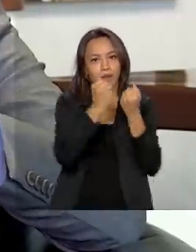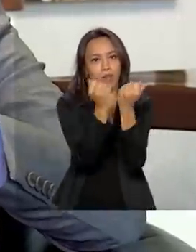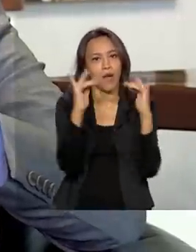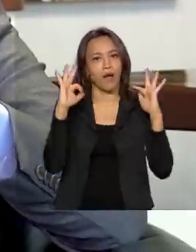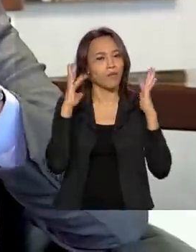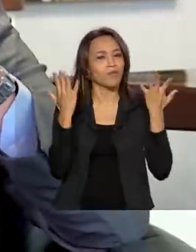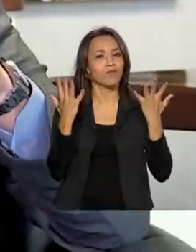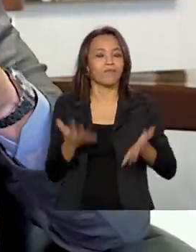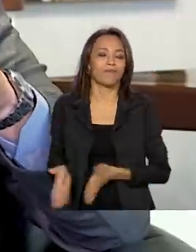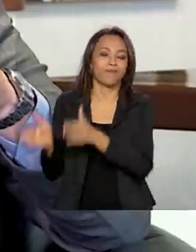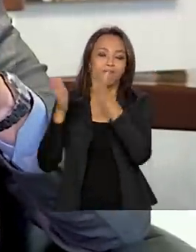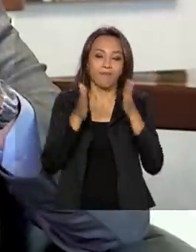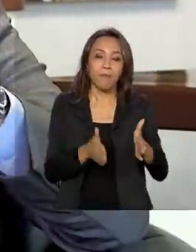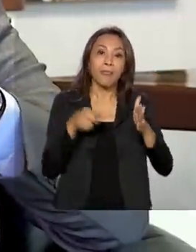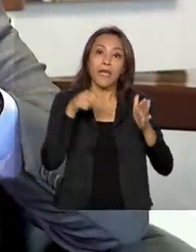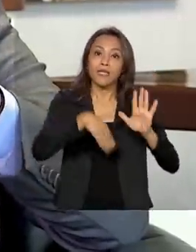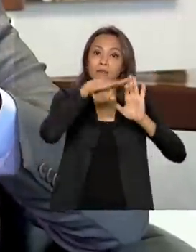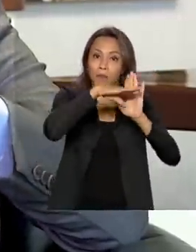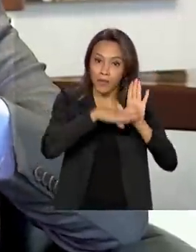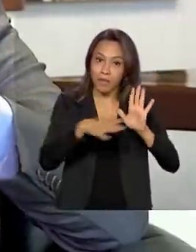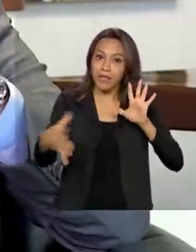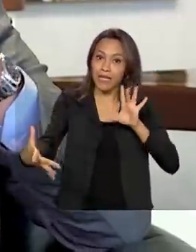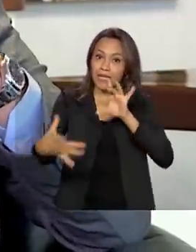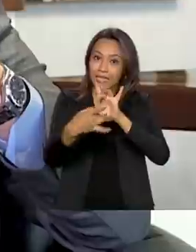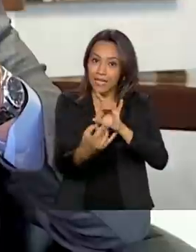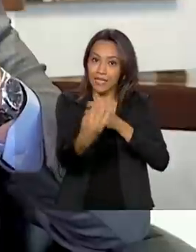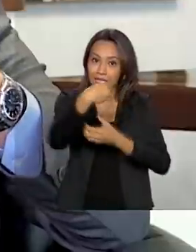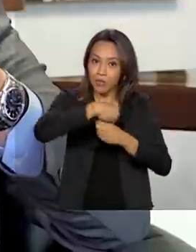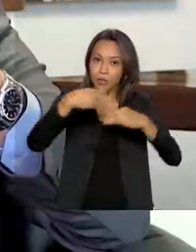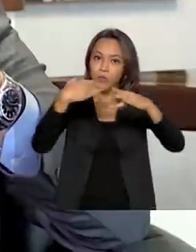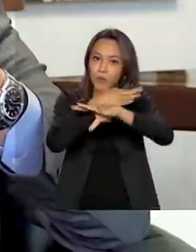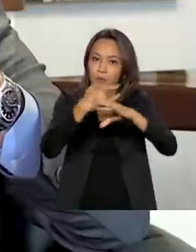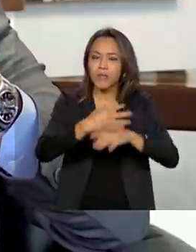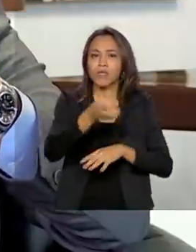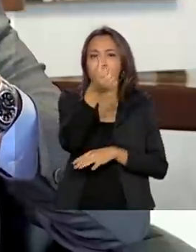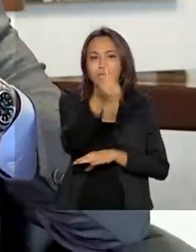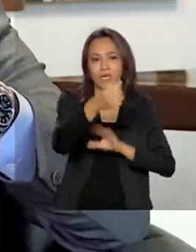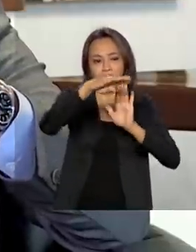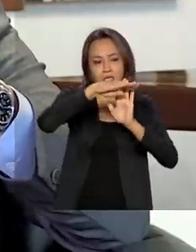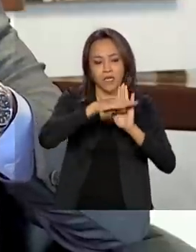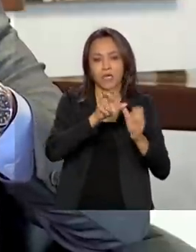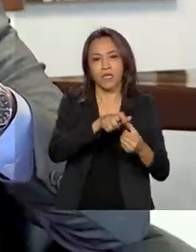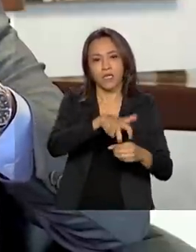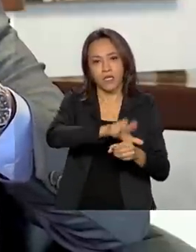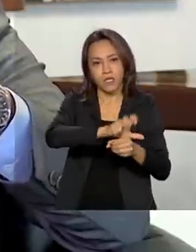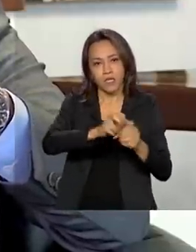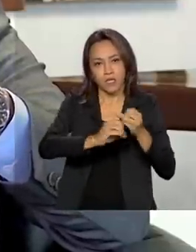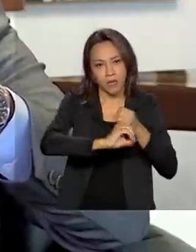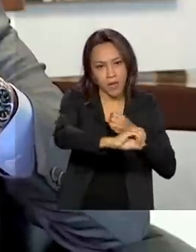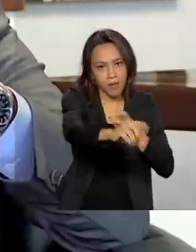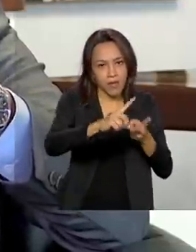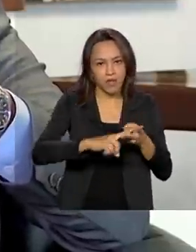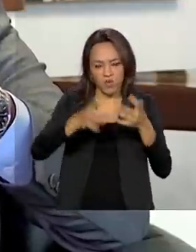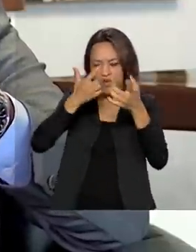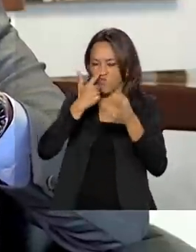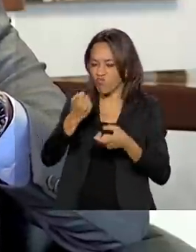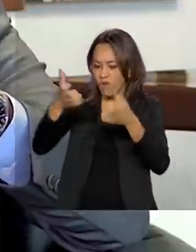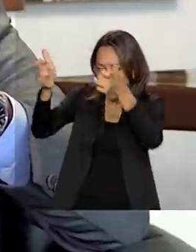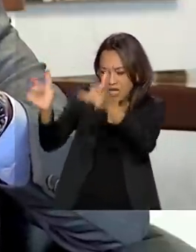Verdes se insere dentro dessa agenda de qualidade ambiental urbana. São seis tópicos: saneamento, resíduos sólidos, o que é